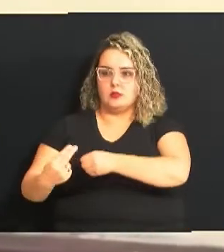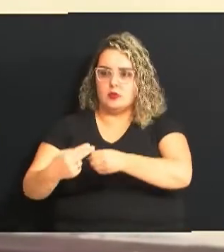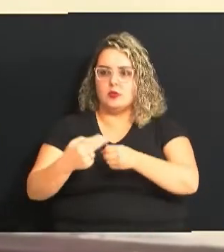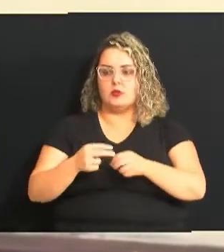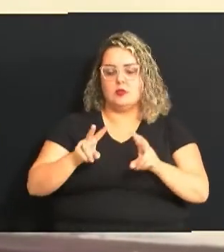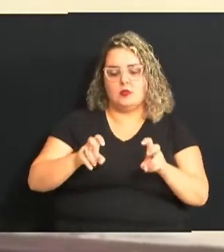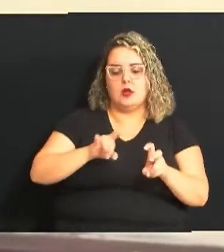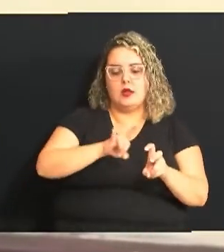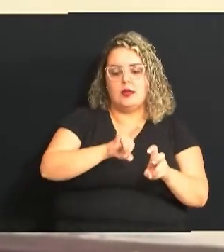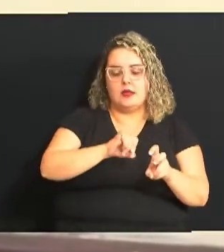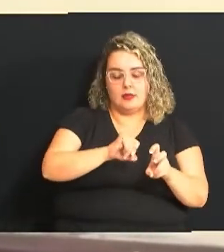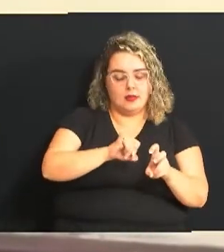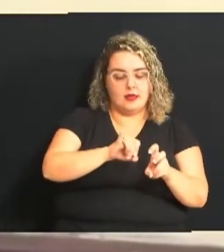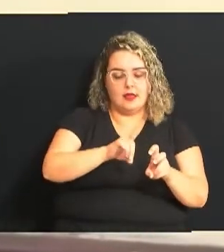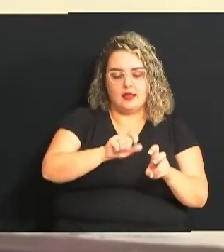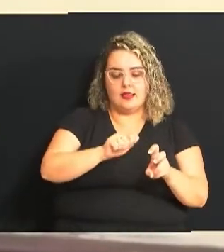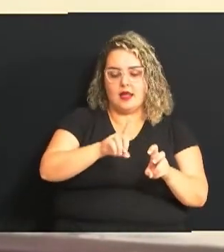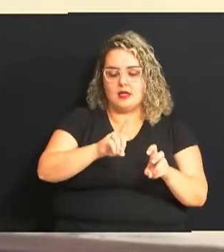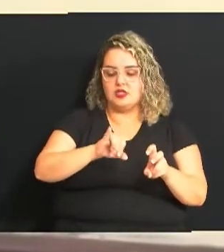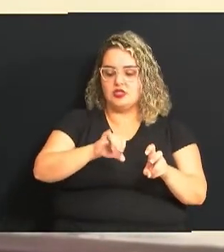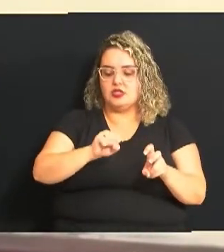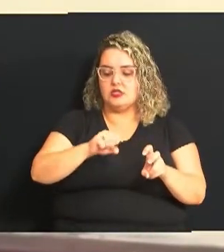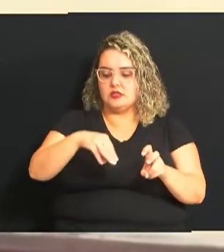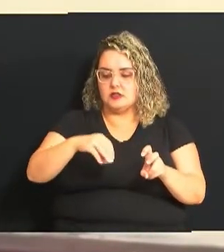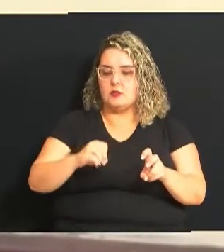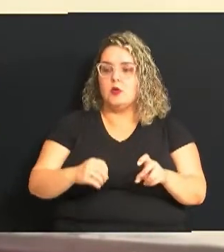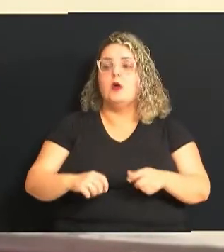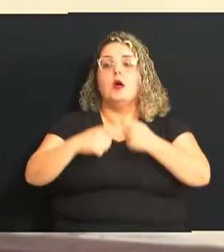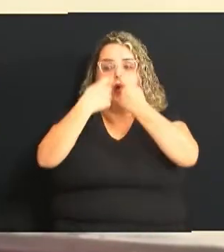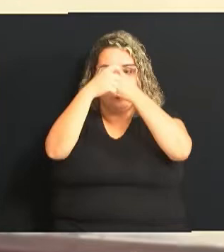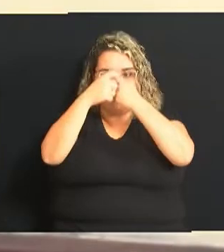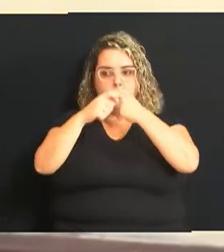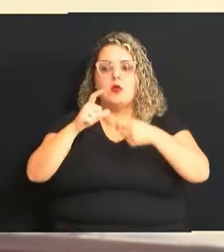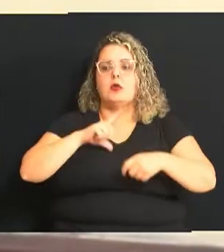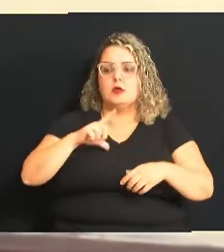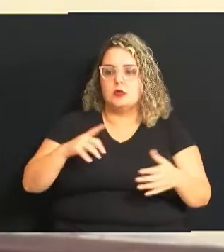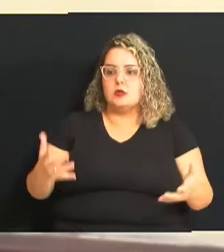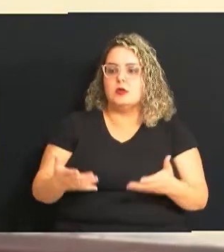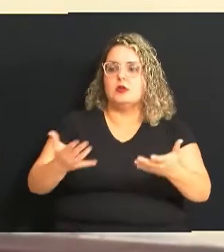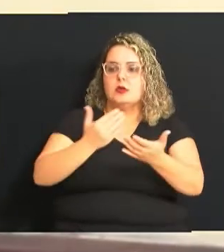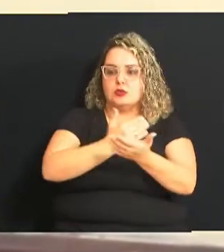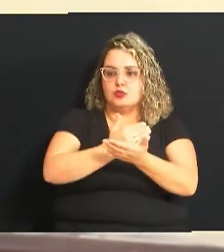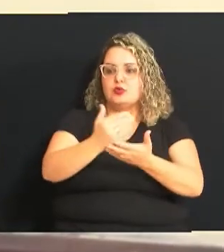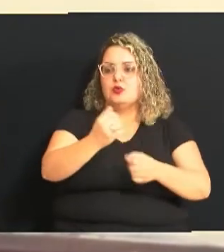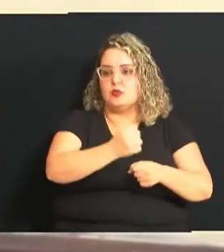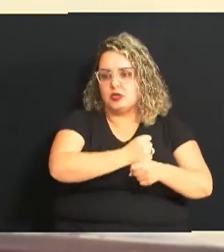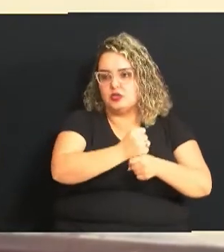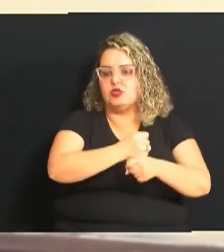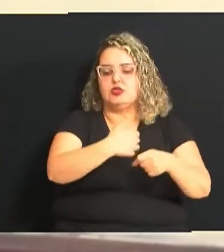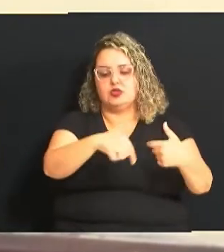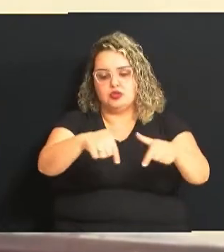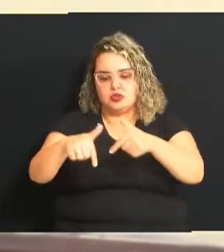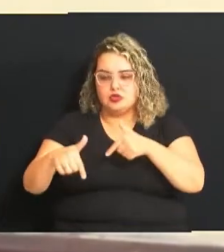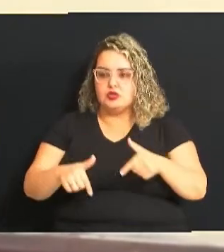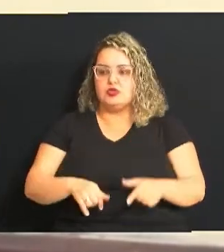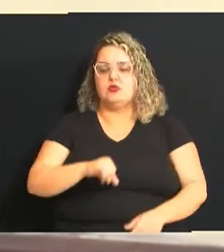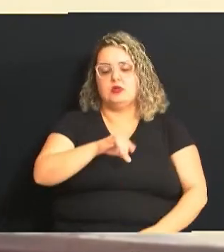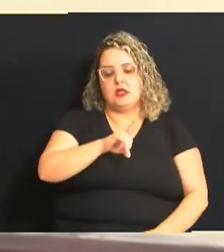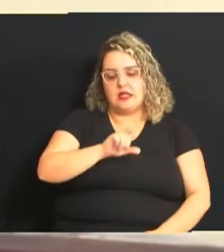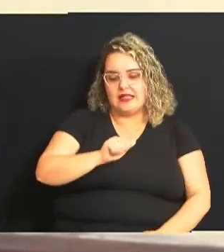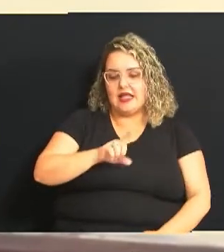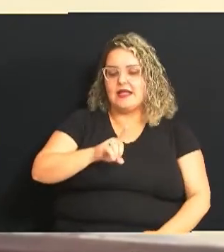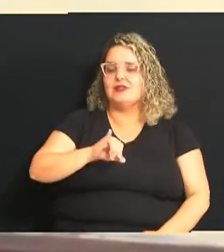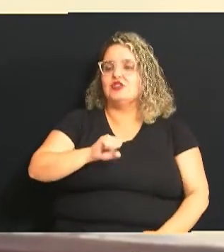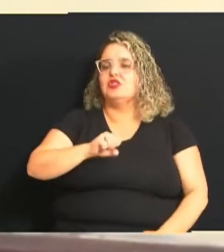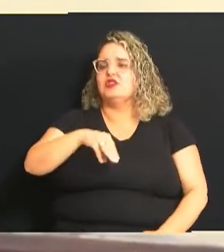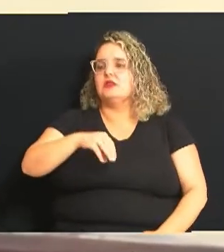idadismo. A PUC Campinas tem uma iniciativa desde o início do ano de trabalhar o tema idadismo, não